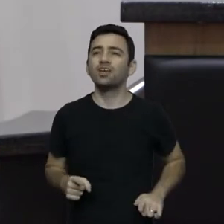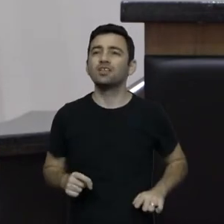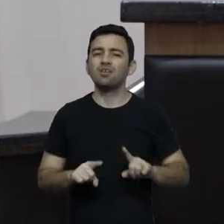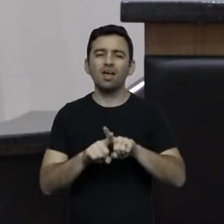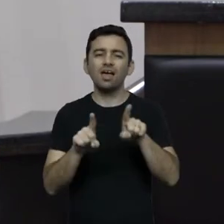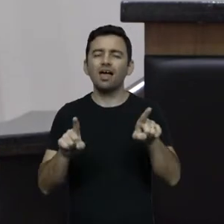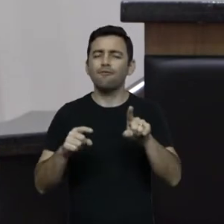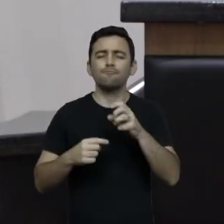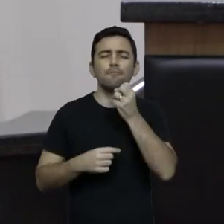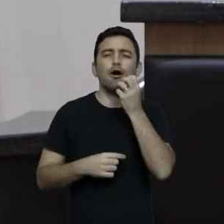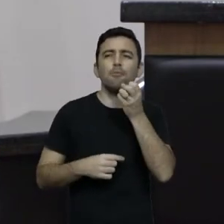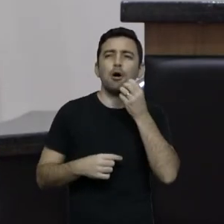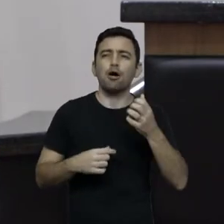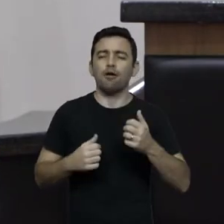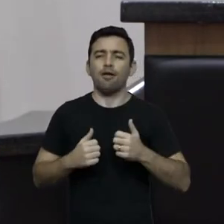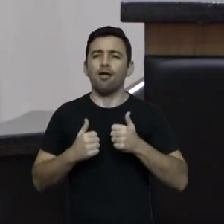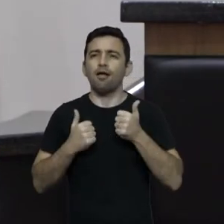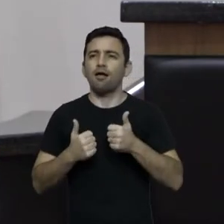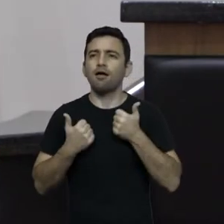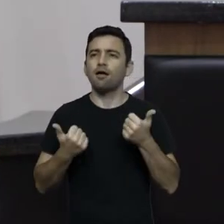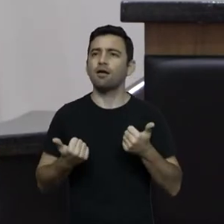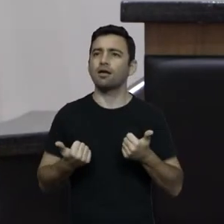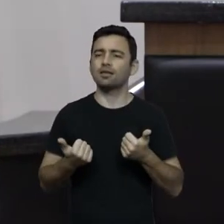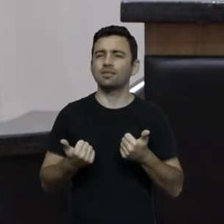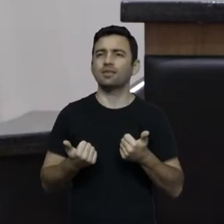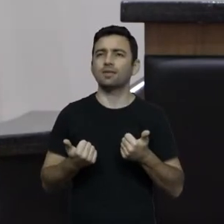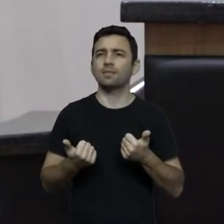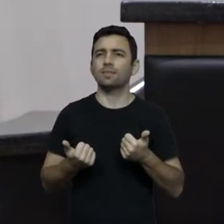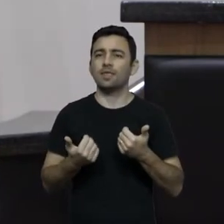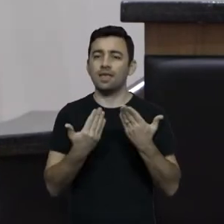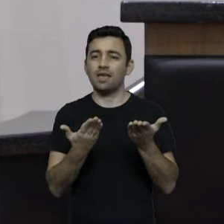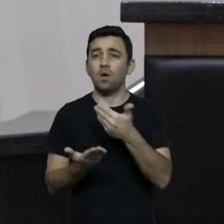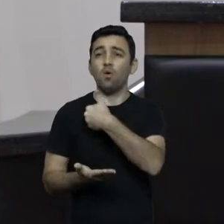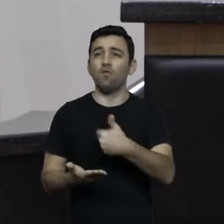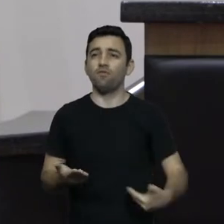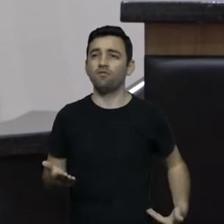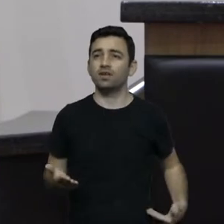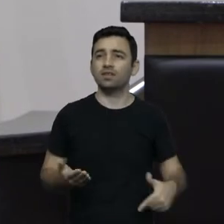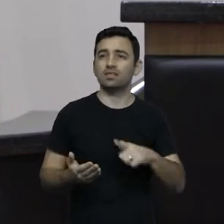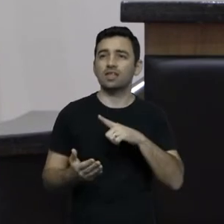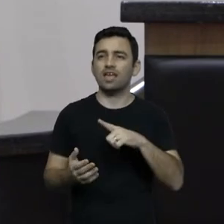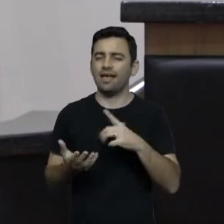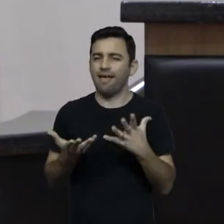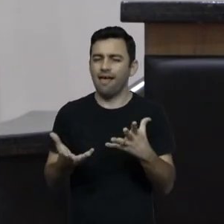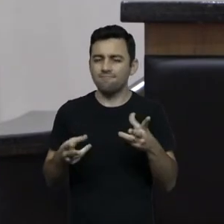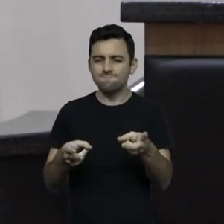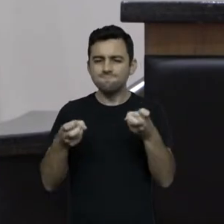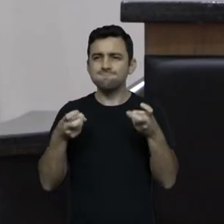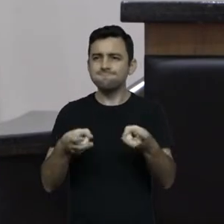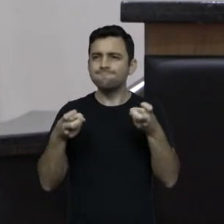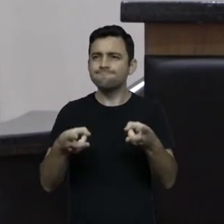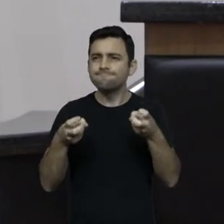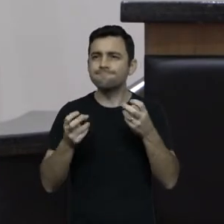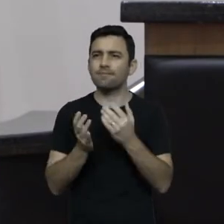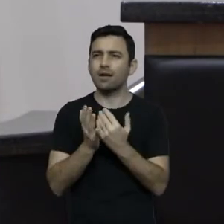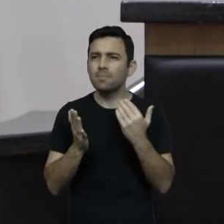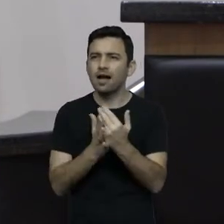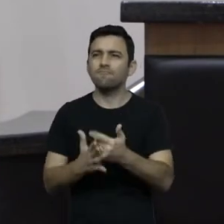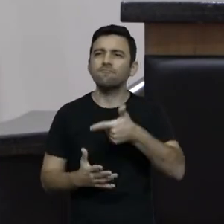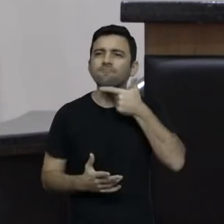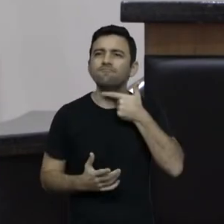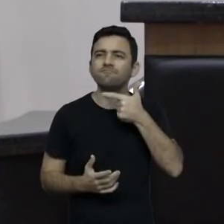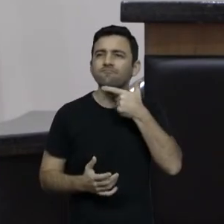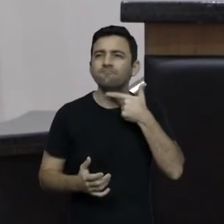mais vantajosa porque porque o governo tem uma uma gama e arrecadar porque o governo tem uma vontade